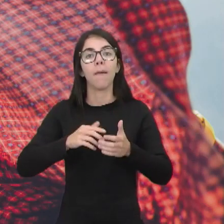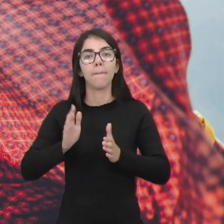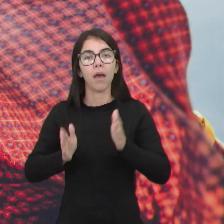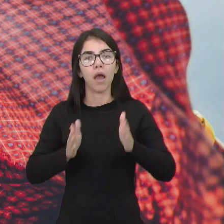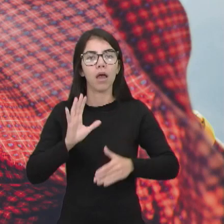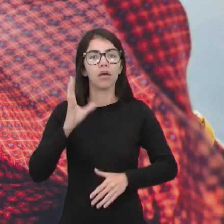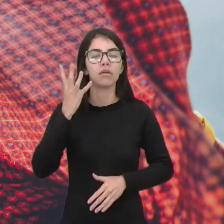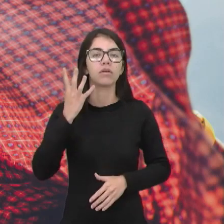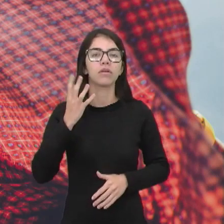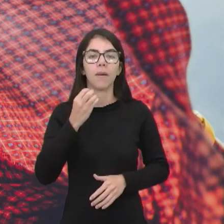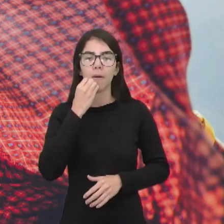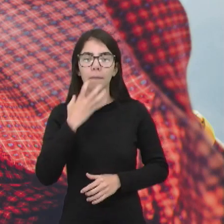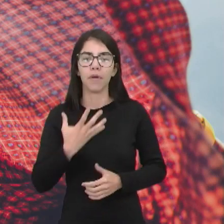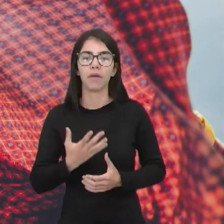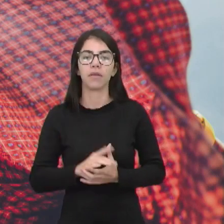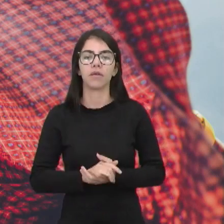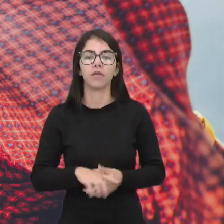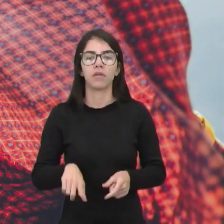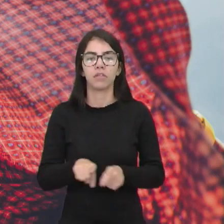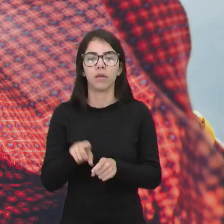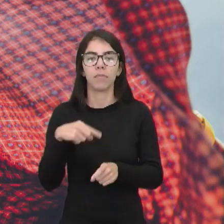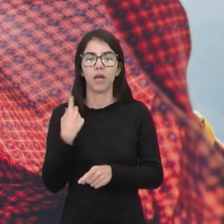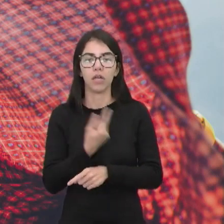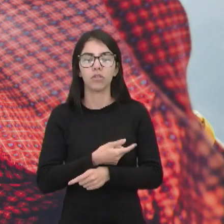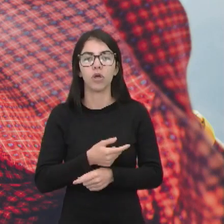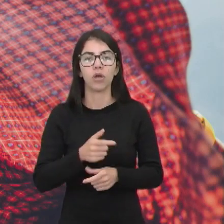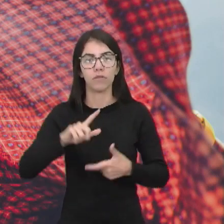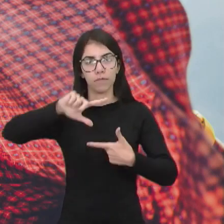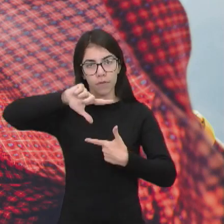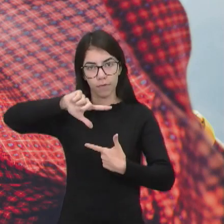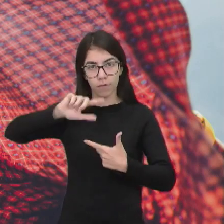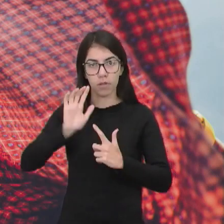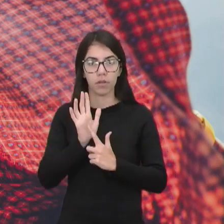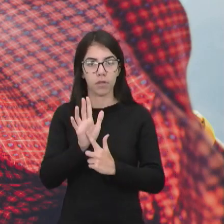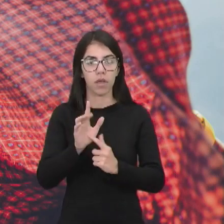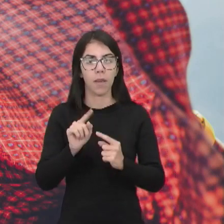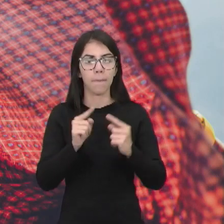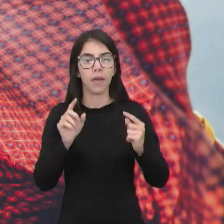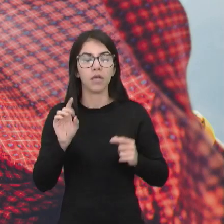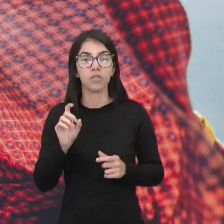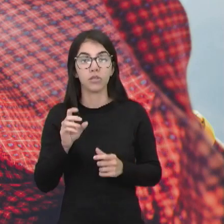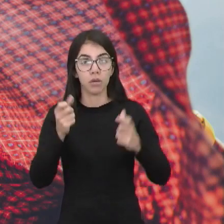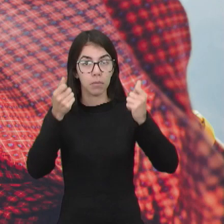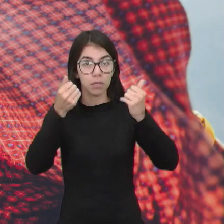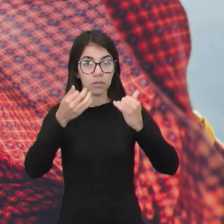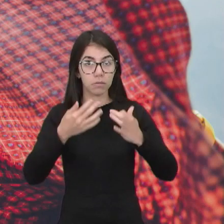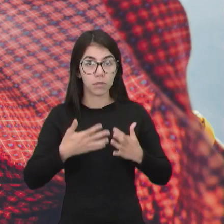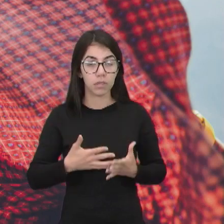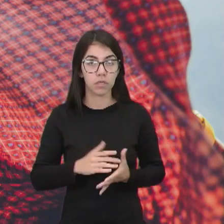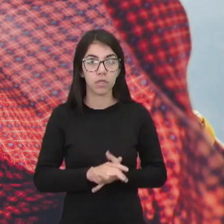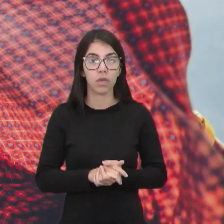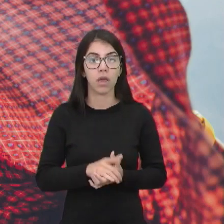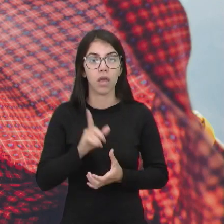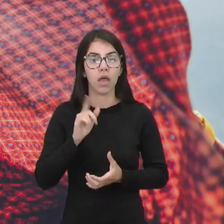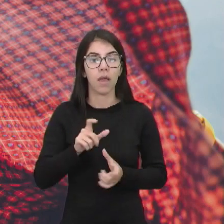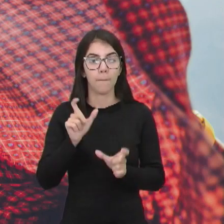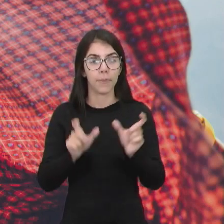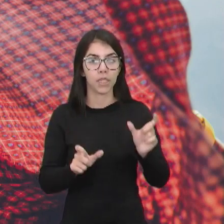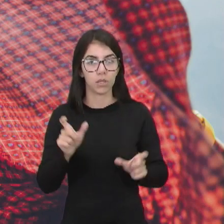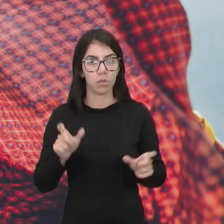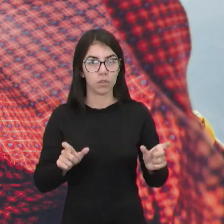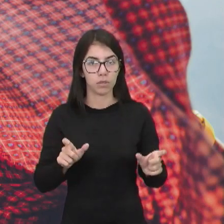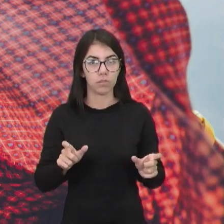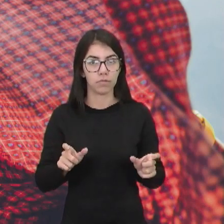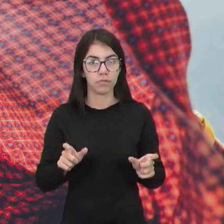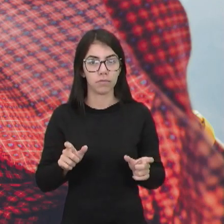forma possível. A gente vai ver a mesma imagem na apresentação, mas só para adiantar, são pessoas aí da